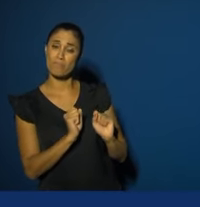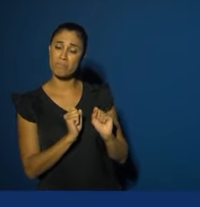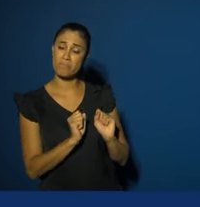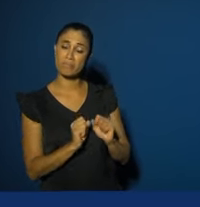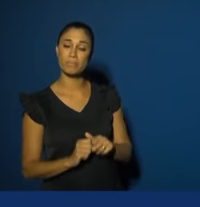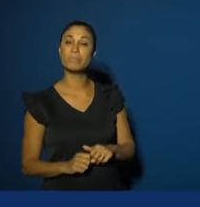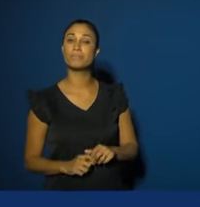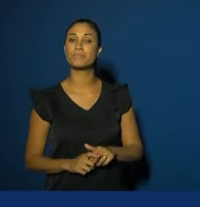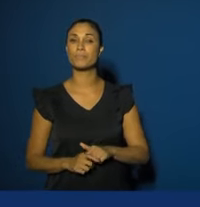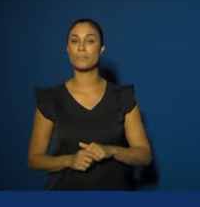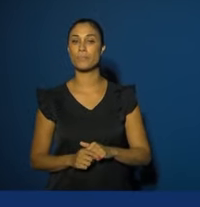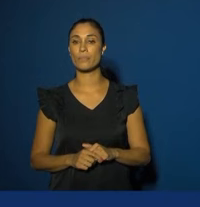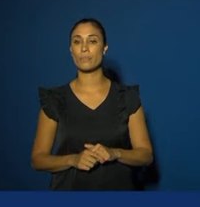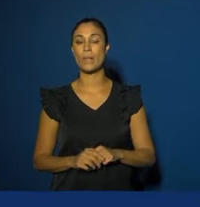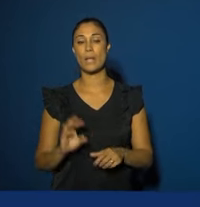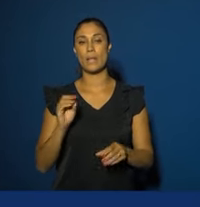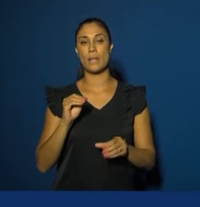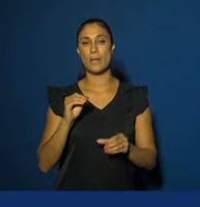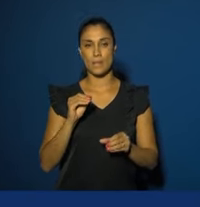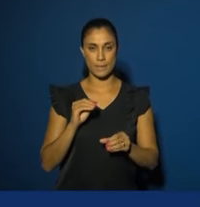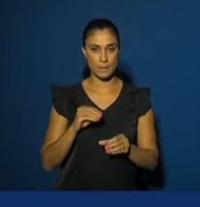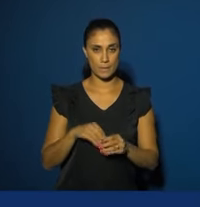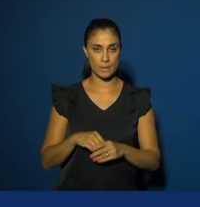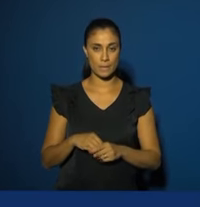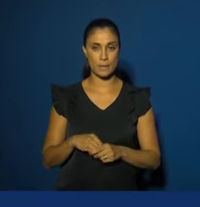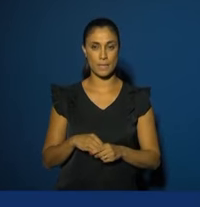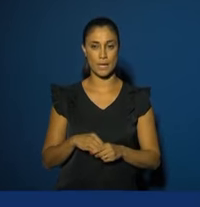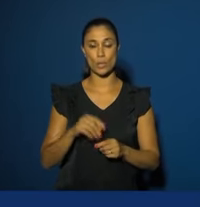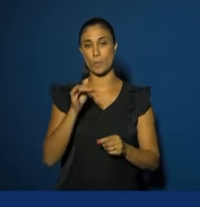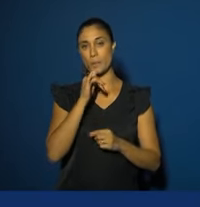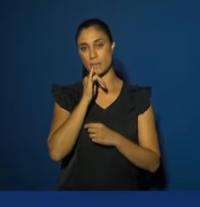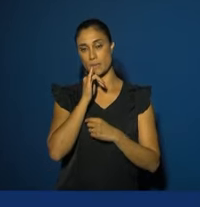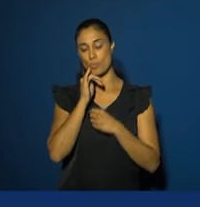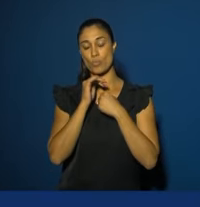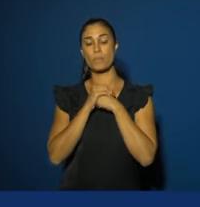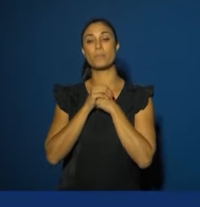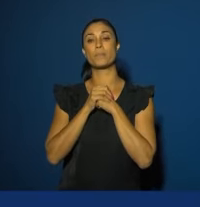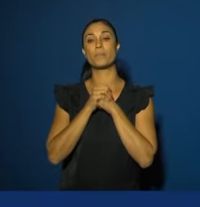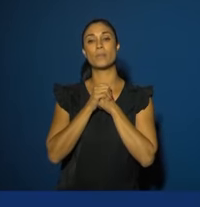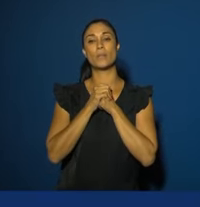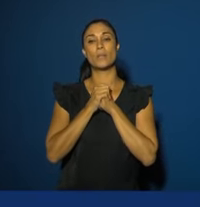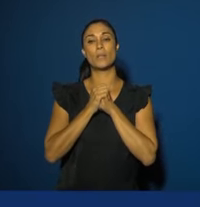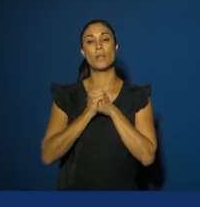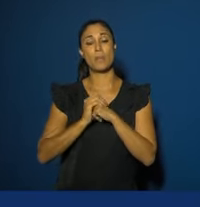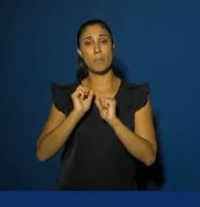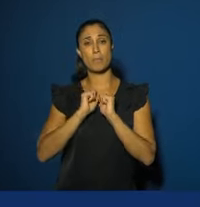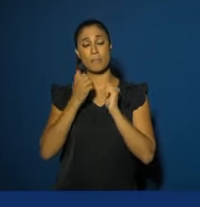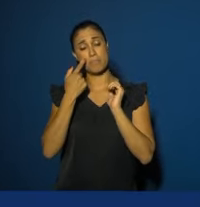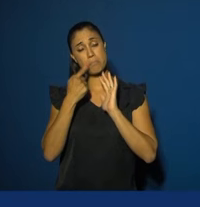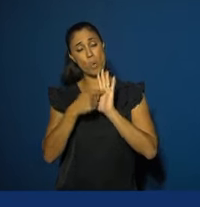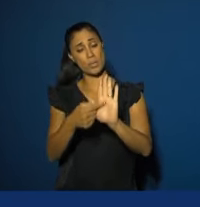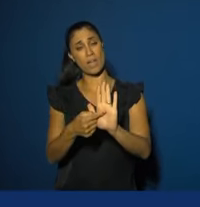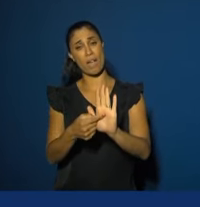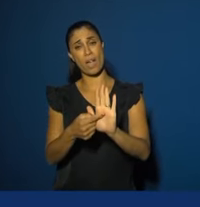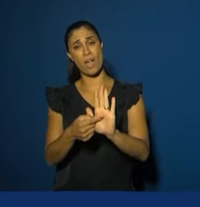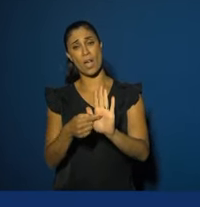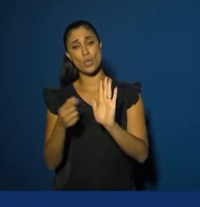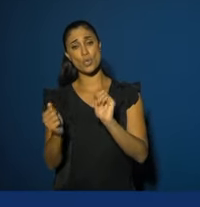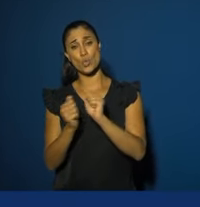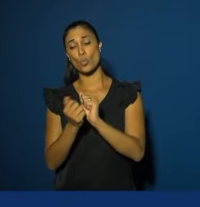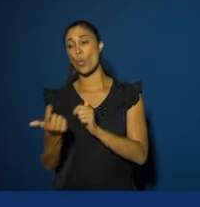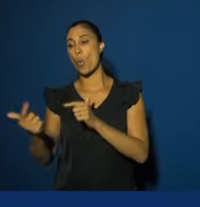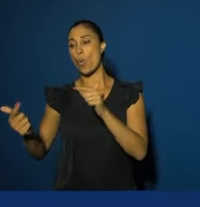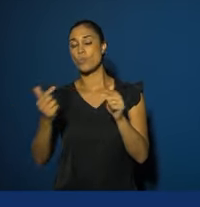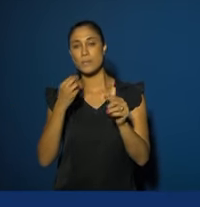poderoso eh dentro do dentro do do paletó para poder botar na mesa e junto com o com outras experiências